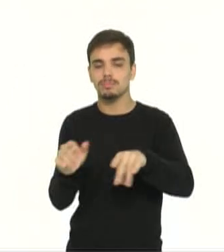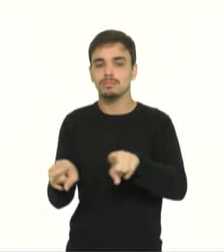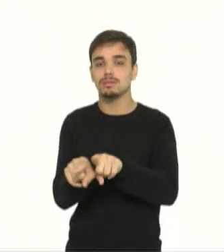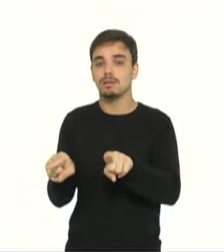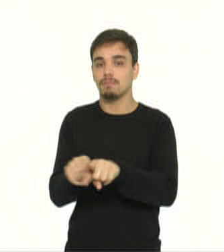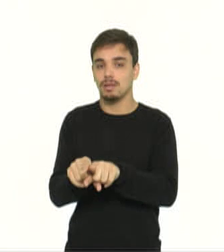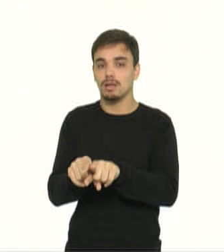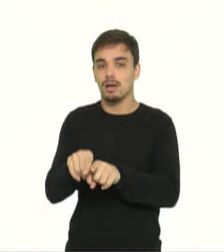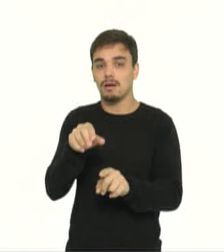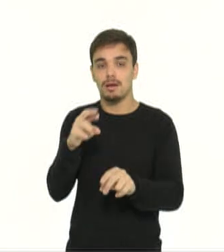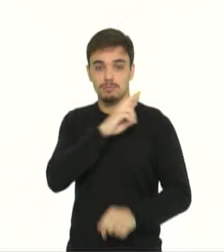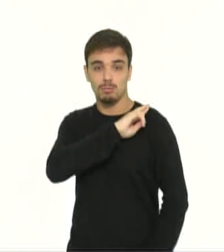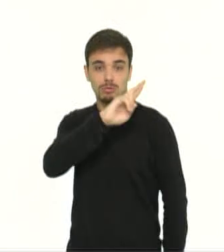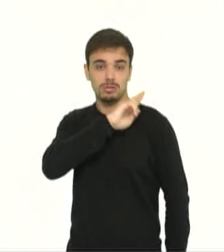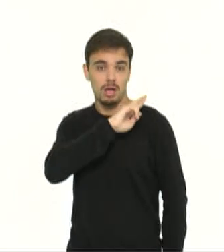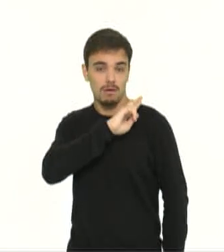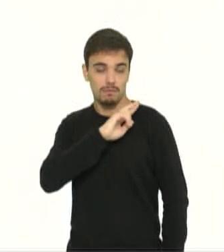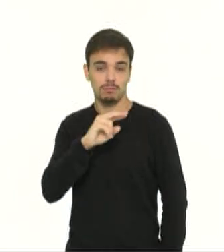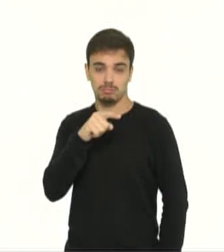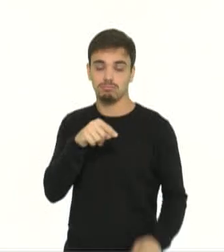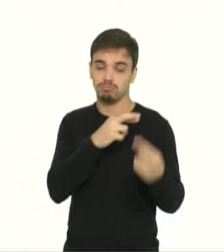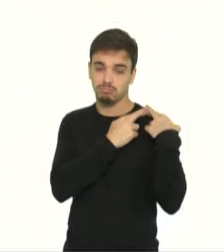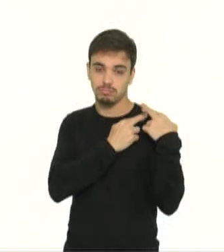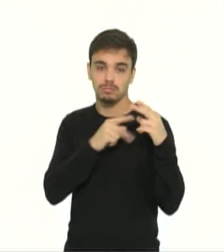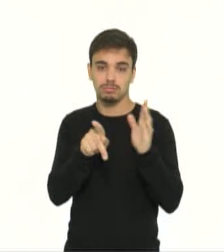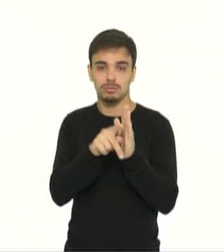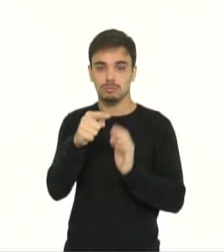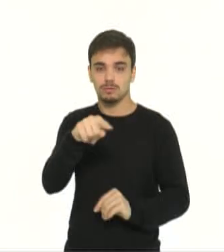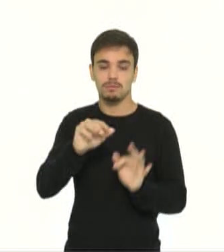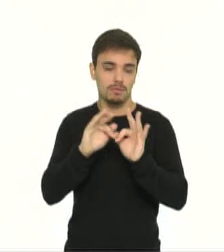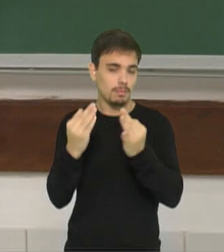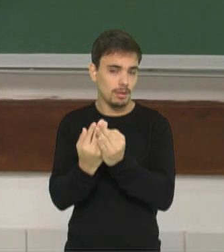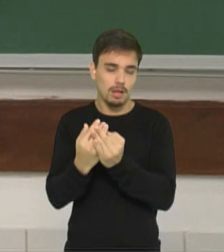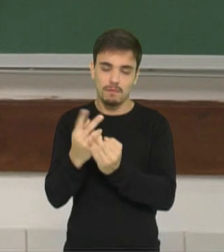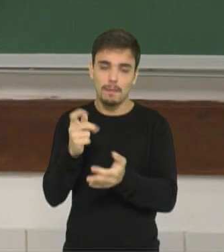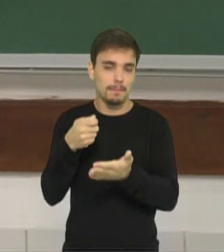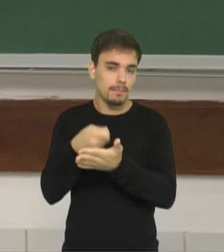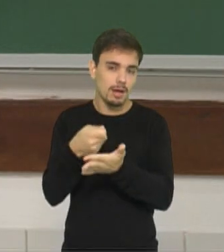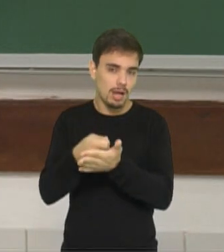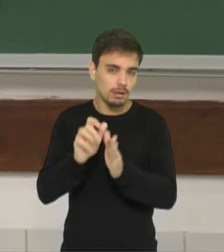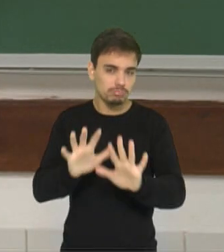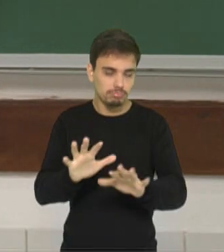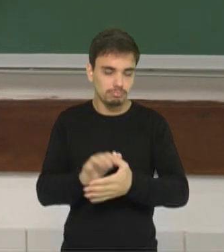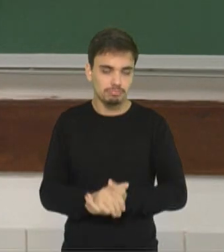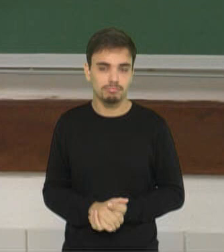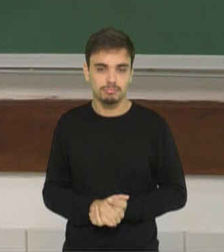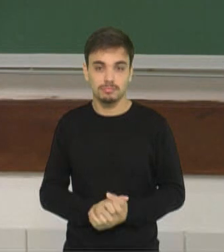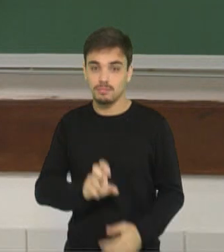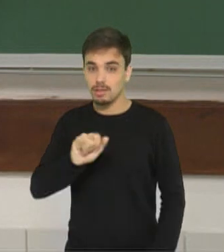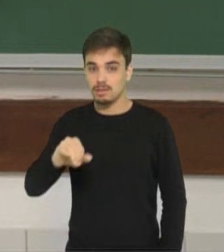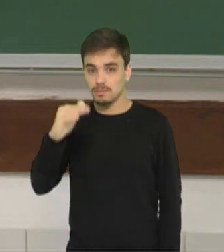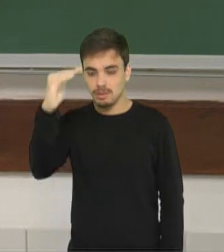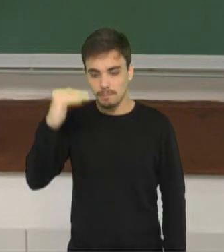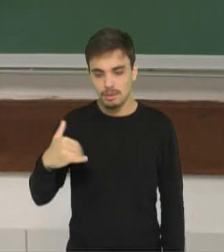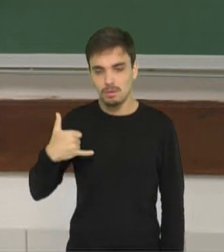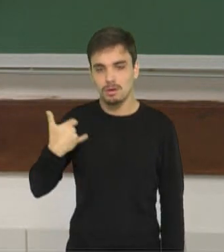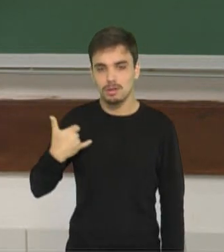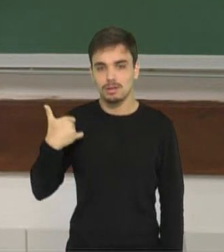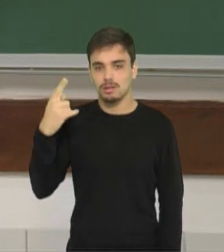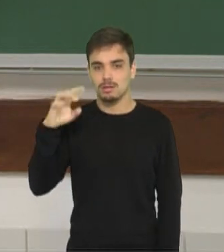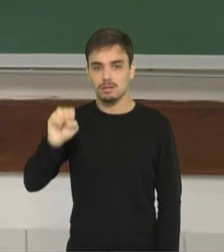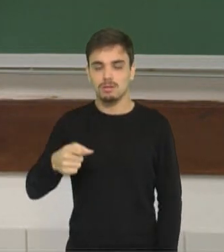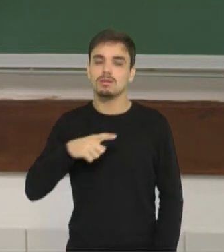menor poderão ser condenados a pagar indenização por danos morais. Então, mesmo, né, se você for menor de idade, também